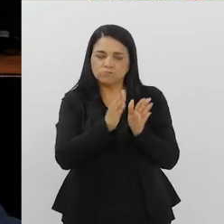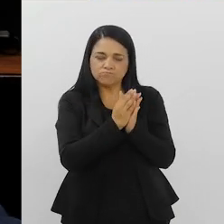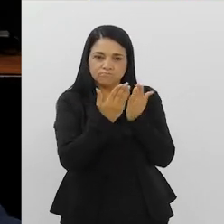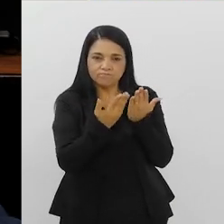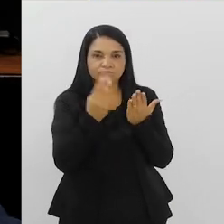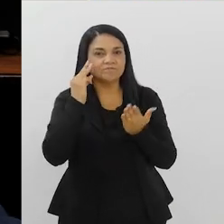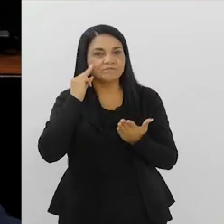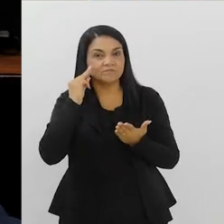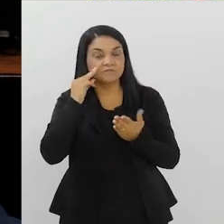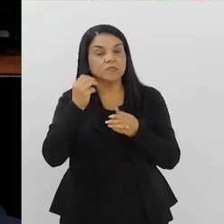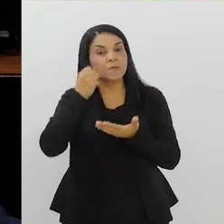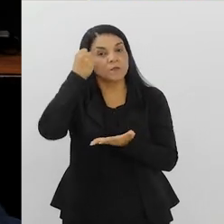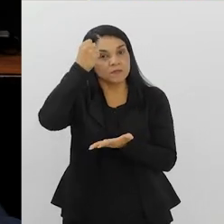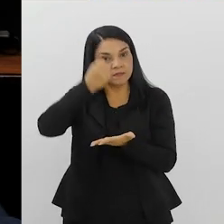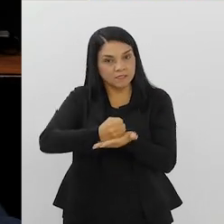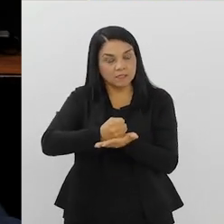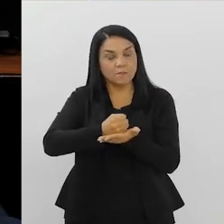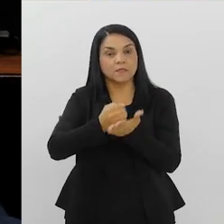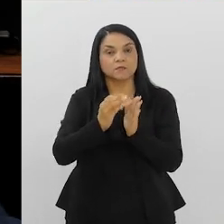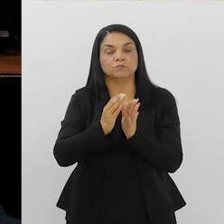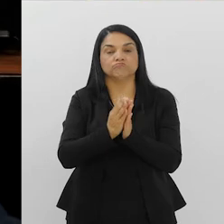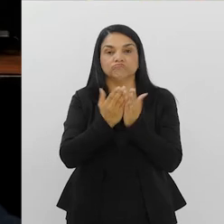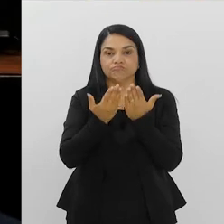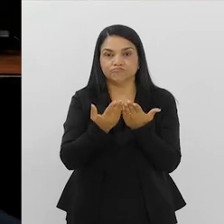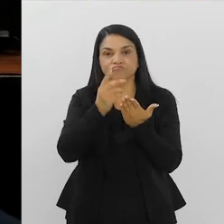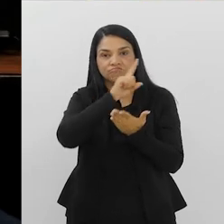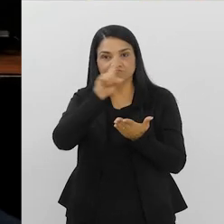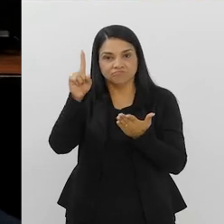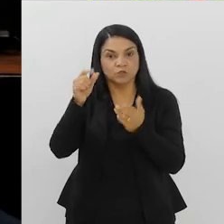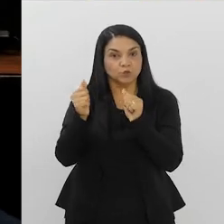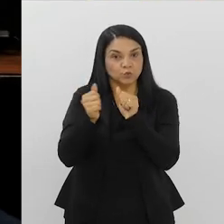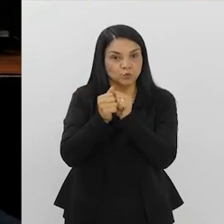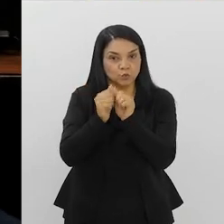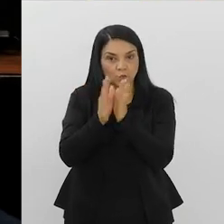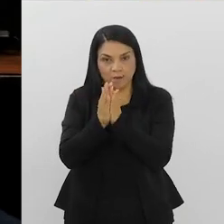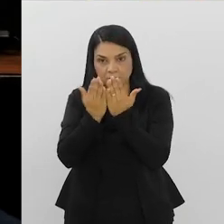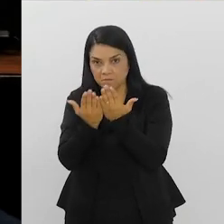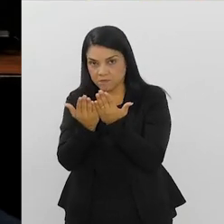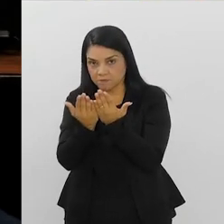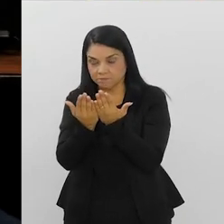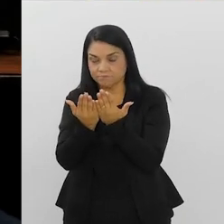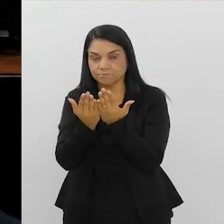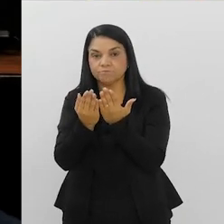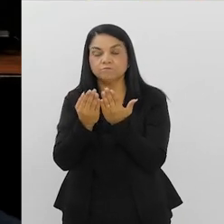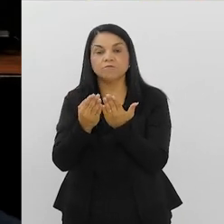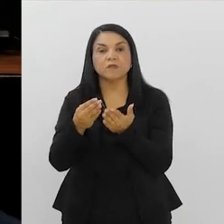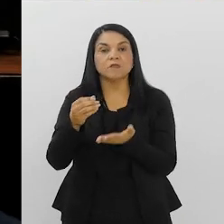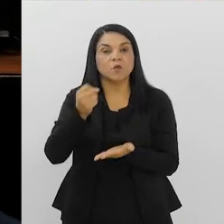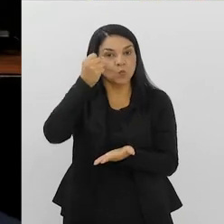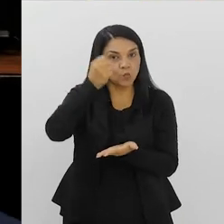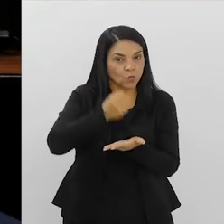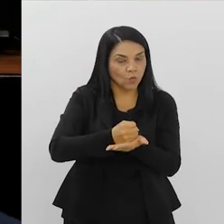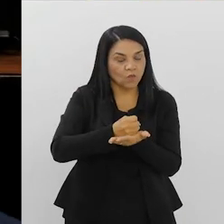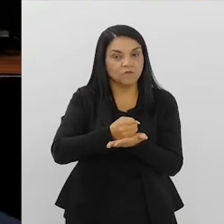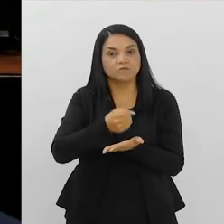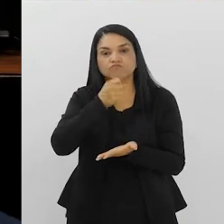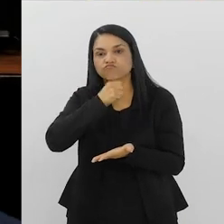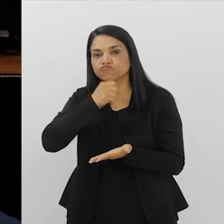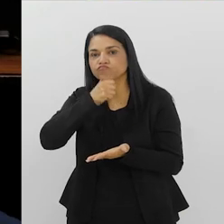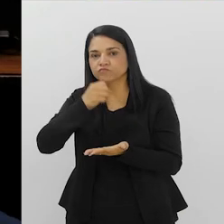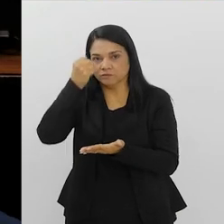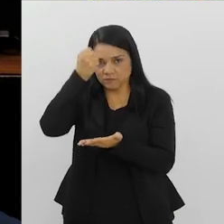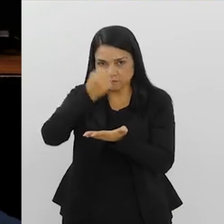antiga Palestina naquela época mas também aqueles que habitaram as Américas né eh e e nós também